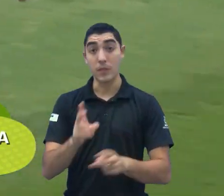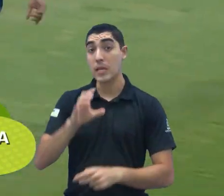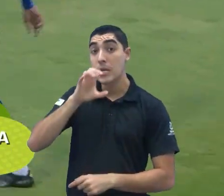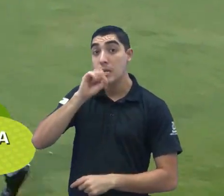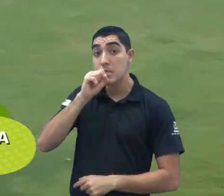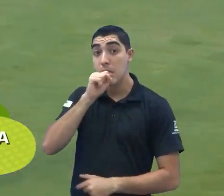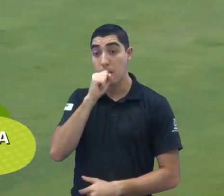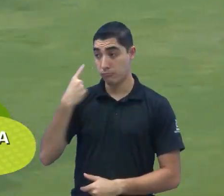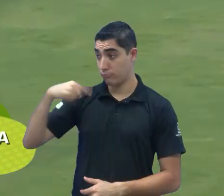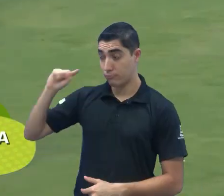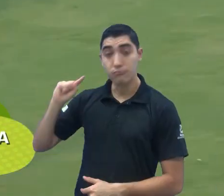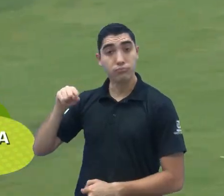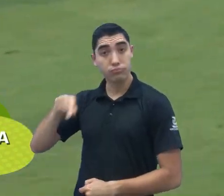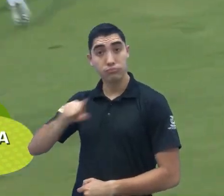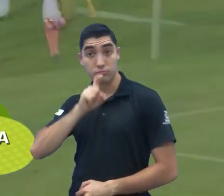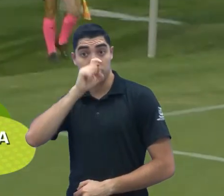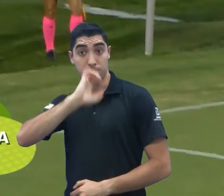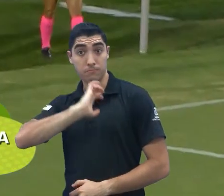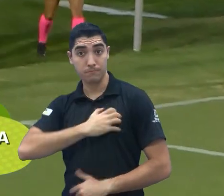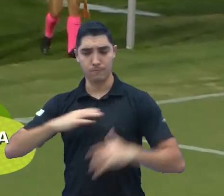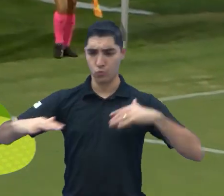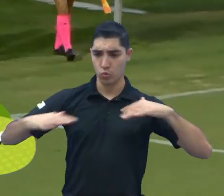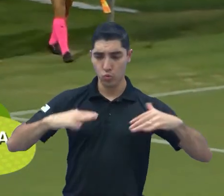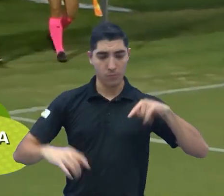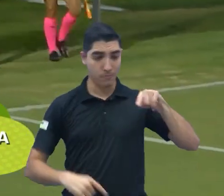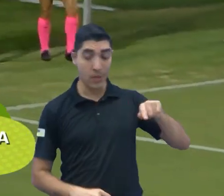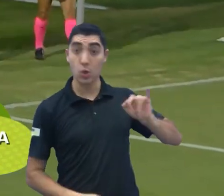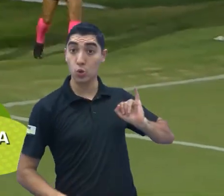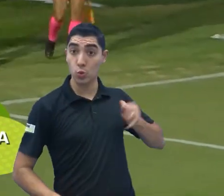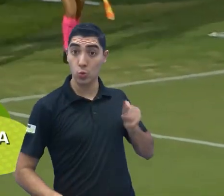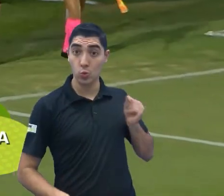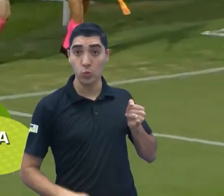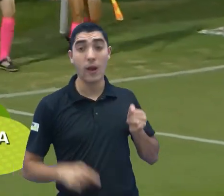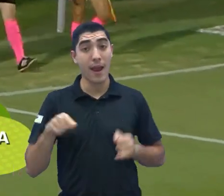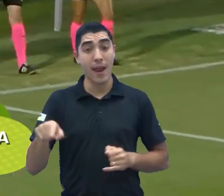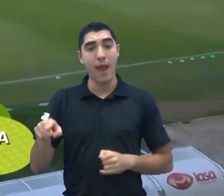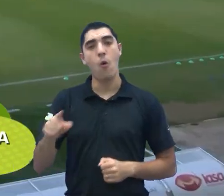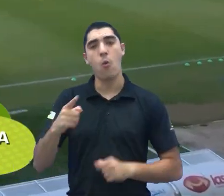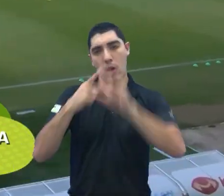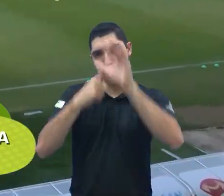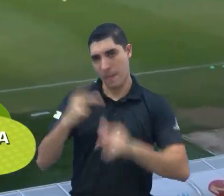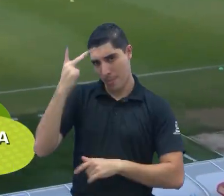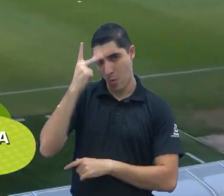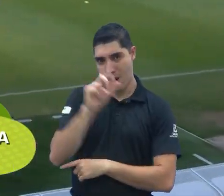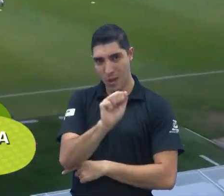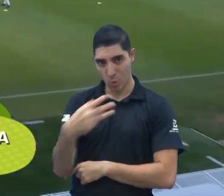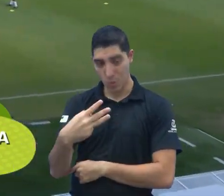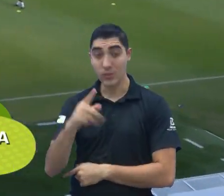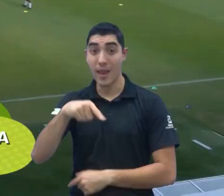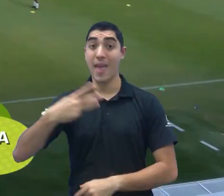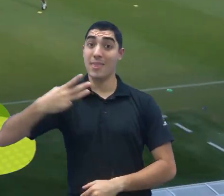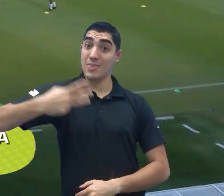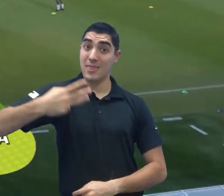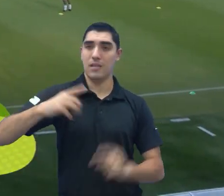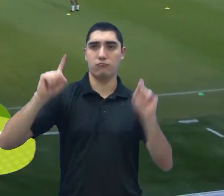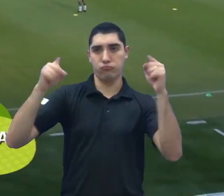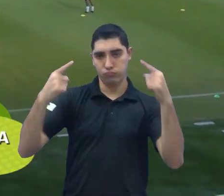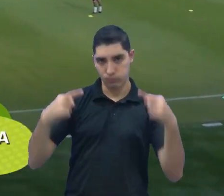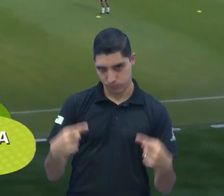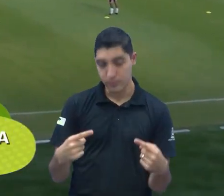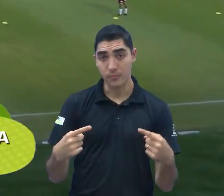entrou em campo para enfrentar o Juventus da Moca pela terceira rodada do estadual. O jogo trazia duas